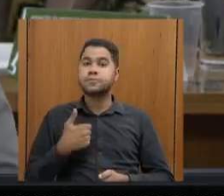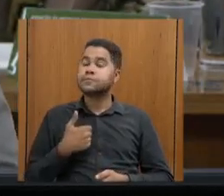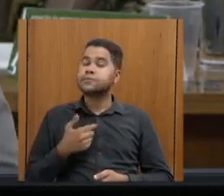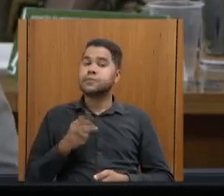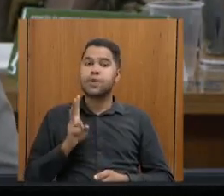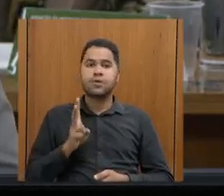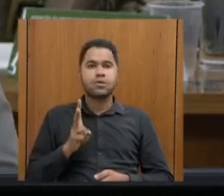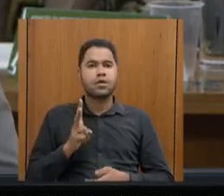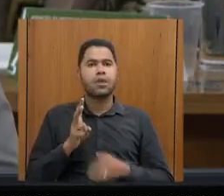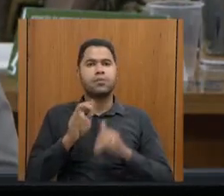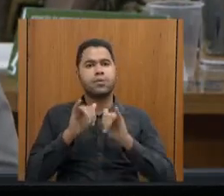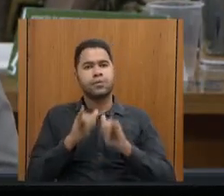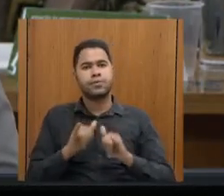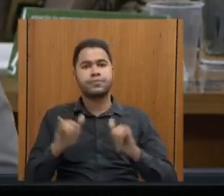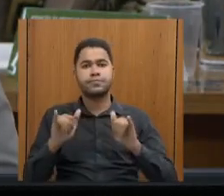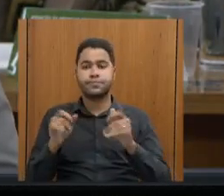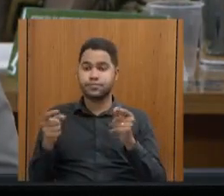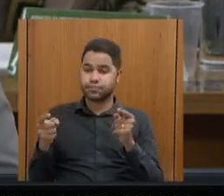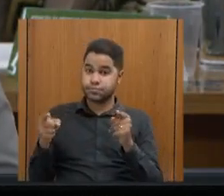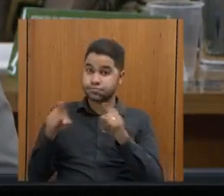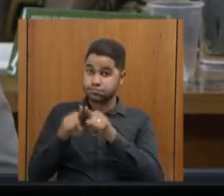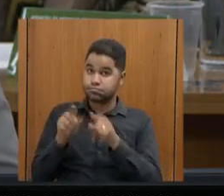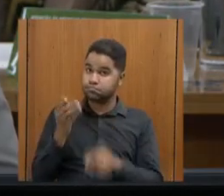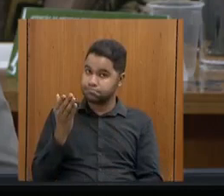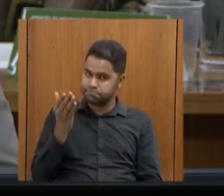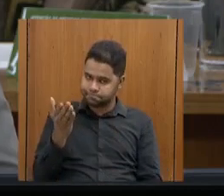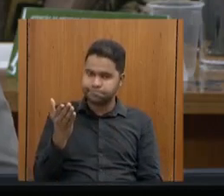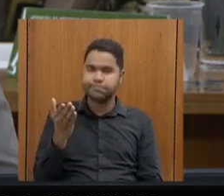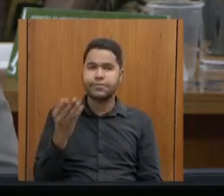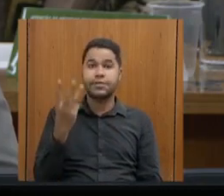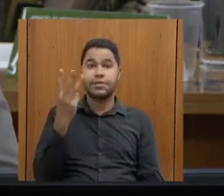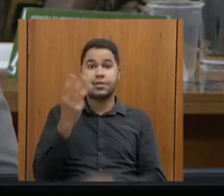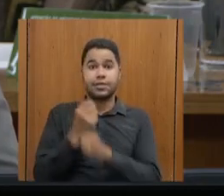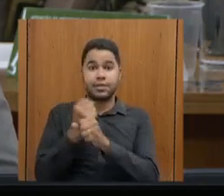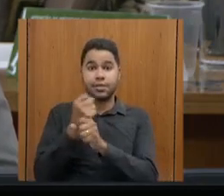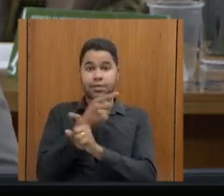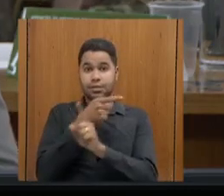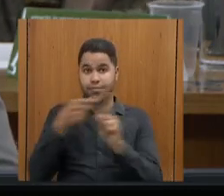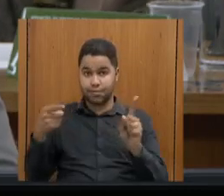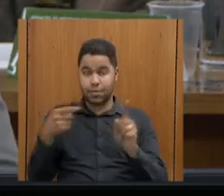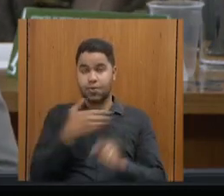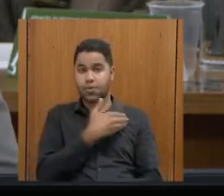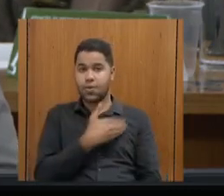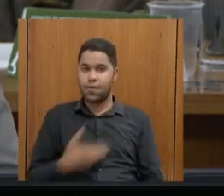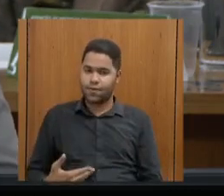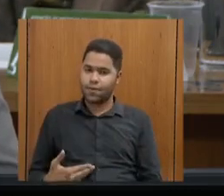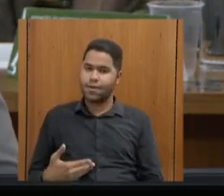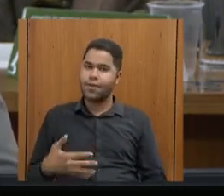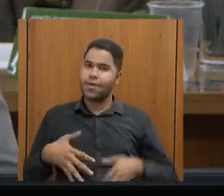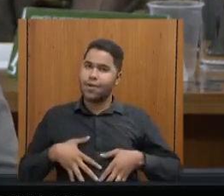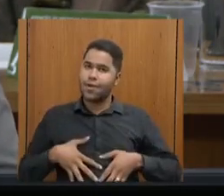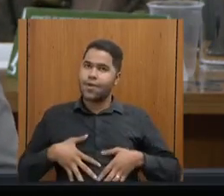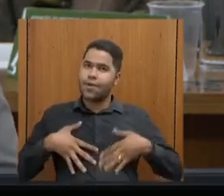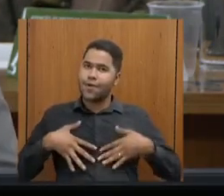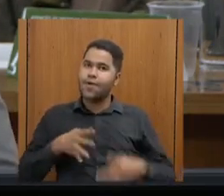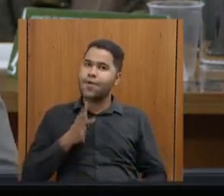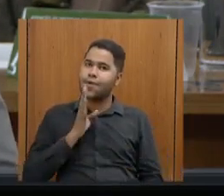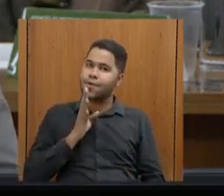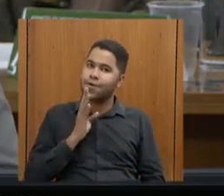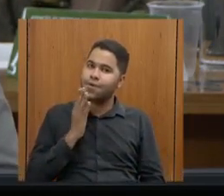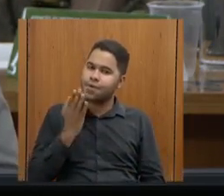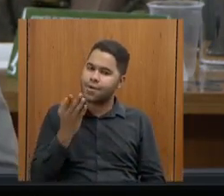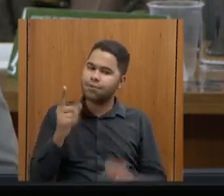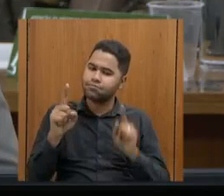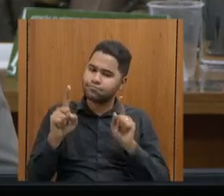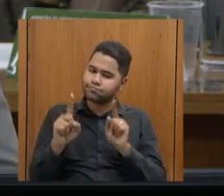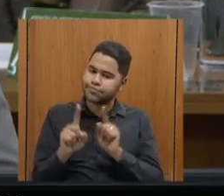sempre disse né a parceria do Senhor nesses três anos e meio de governo aí que eu pude ter a honra de conhecer